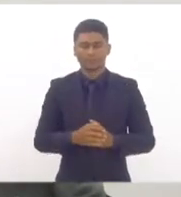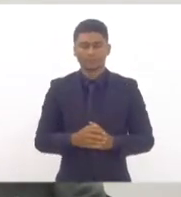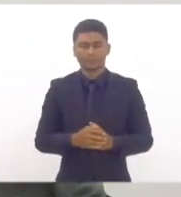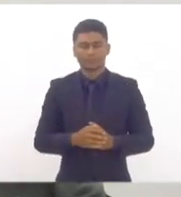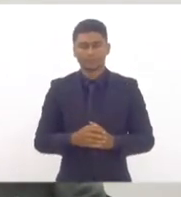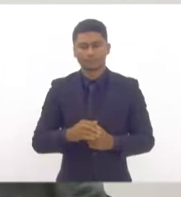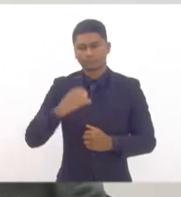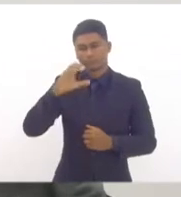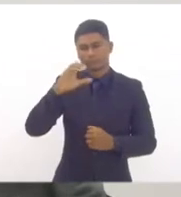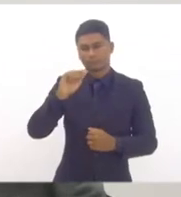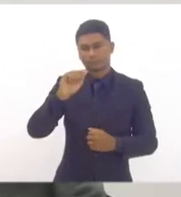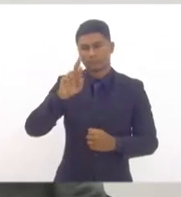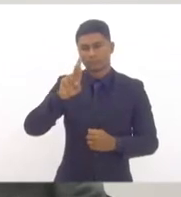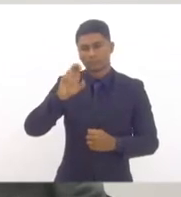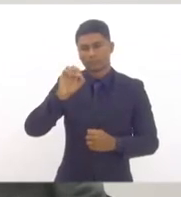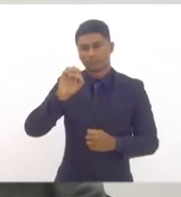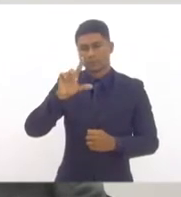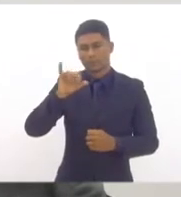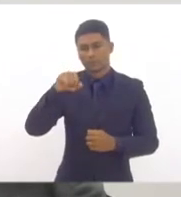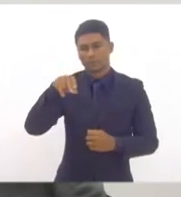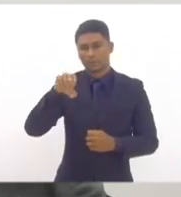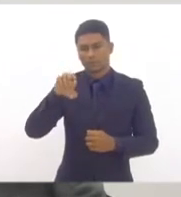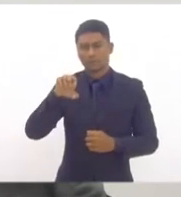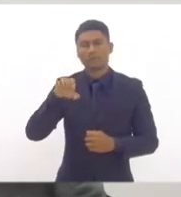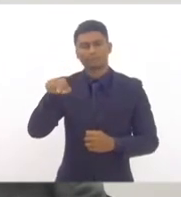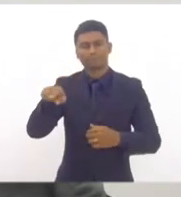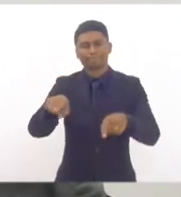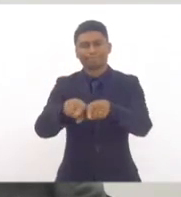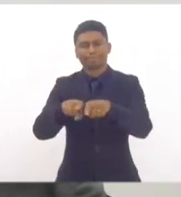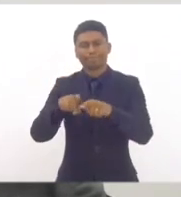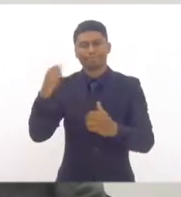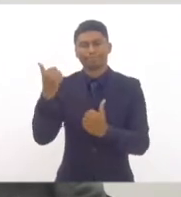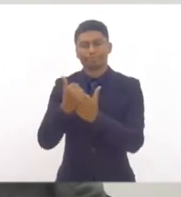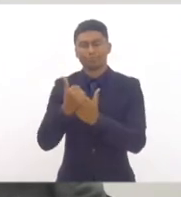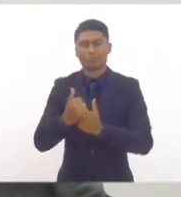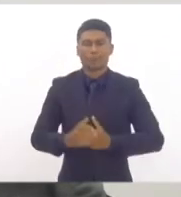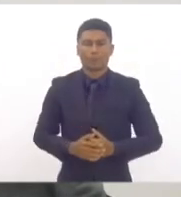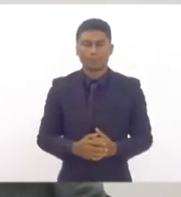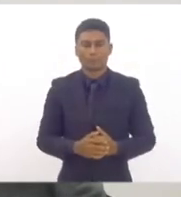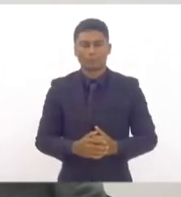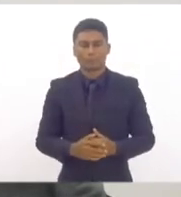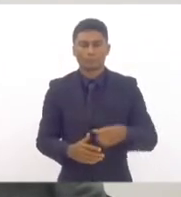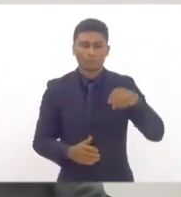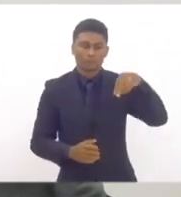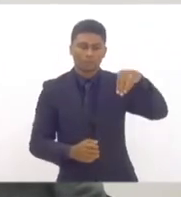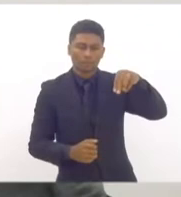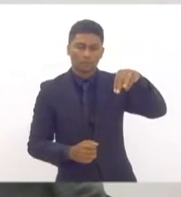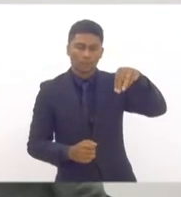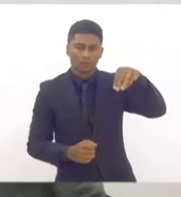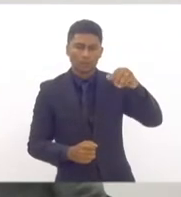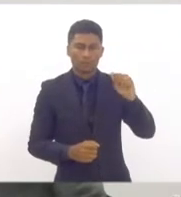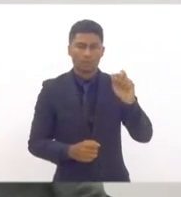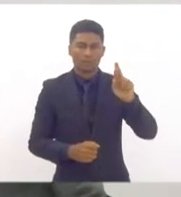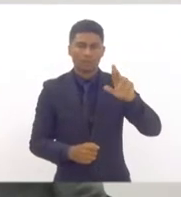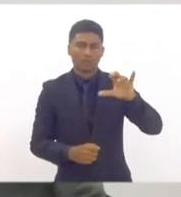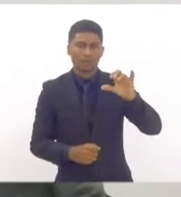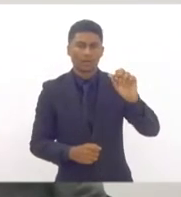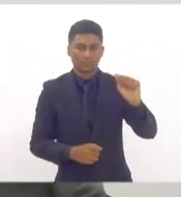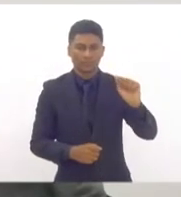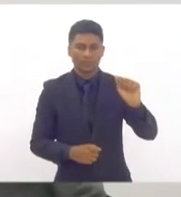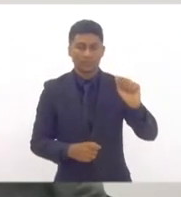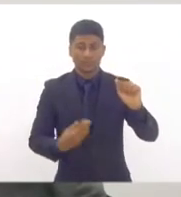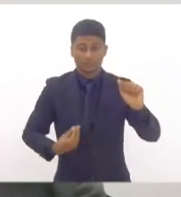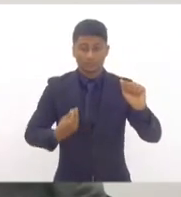candidata Caroline Cunha Faria, também habilitada para a reserva de vagas, a candidata Márcia Elizabeth Gato Brito, que está